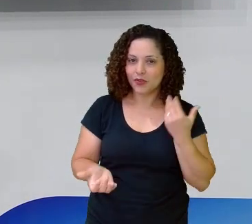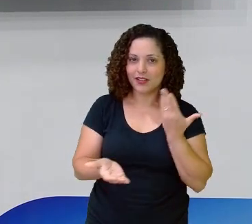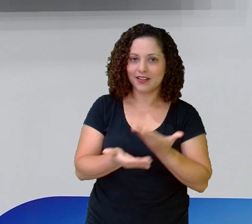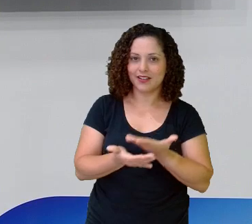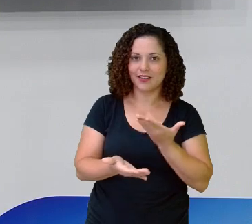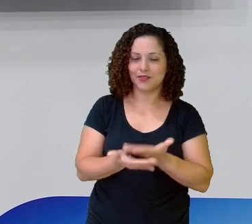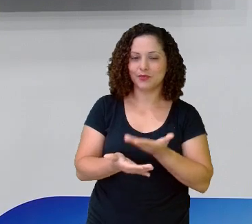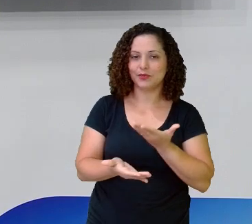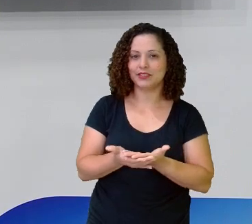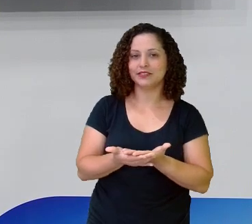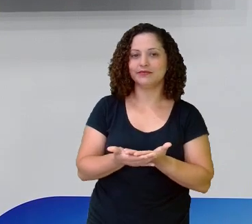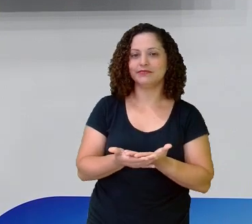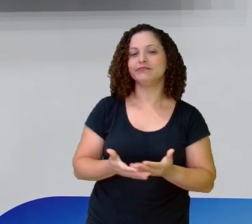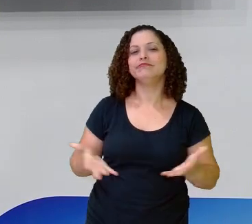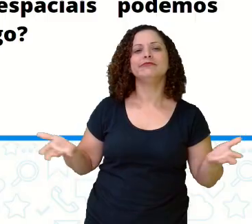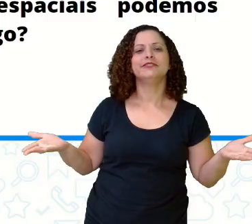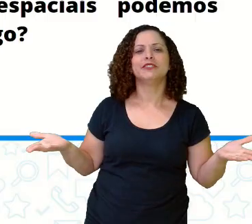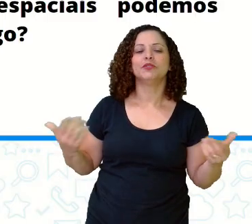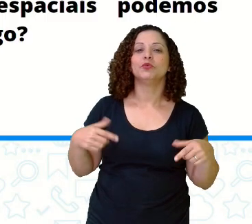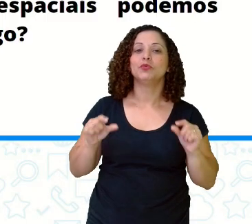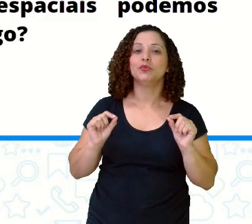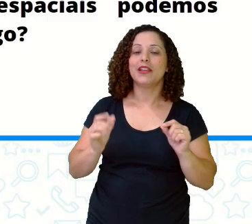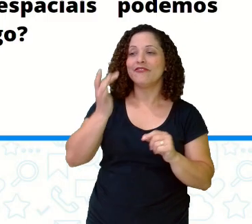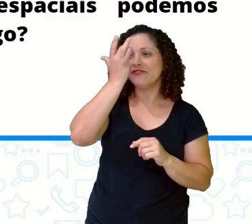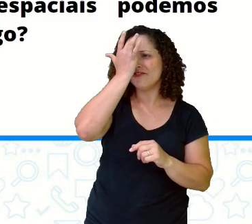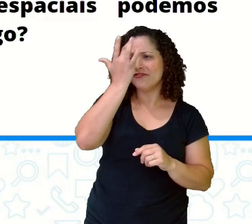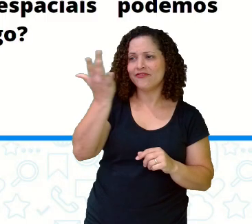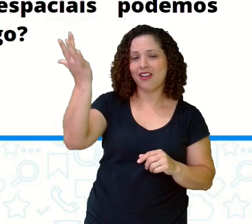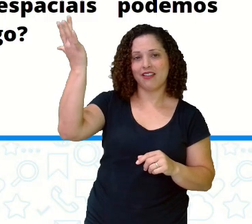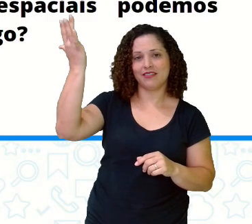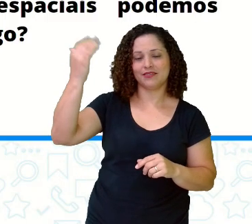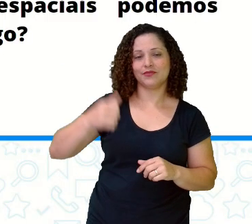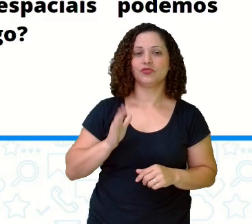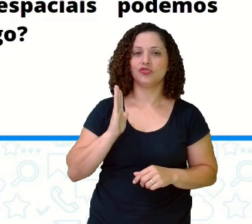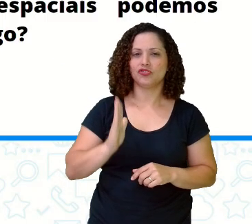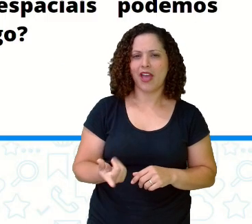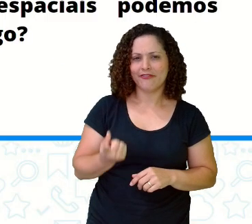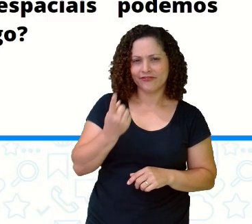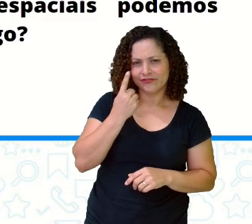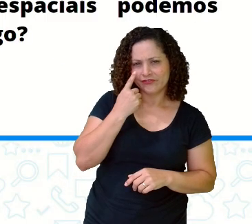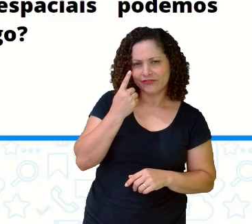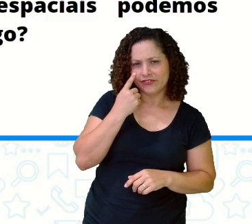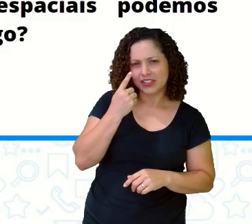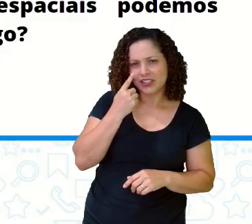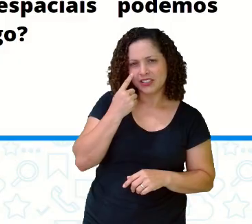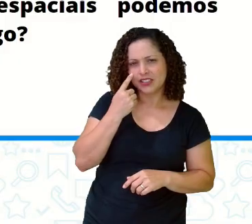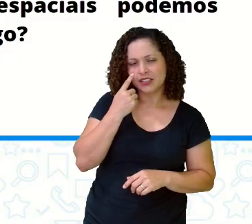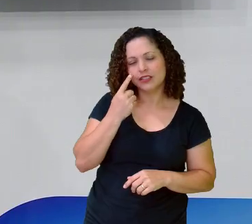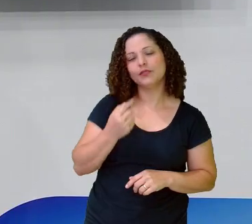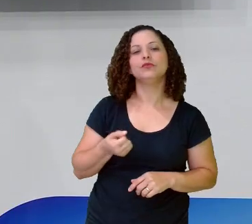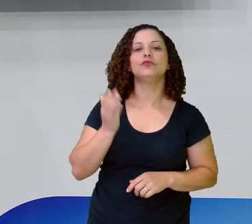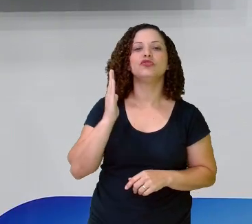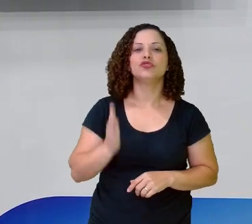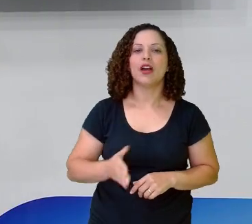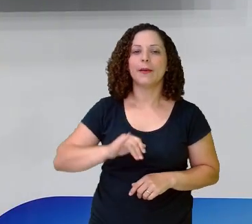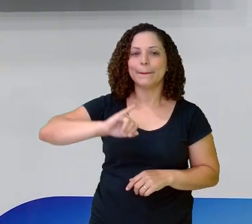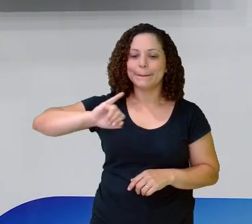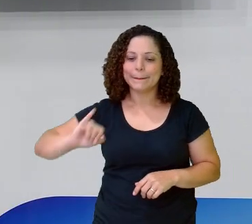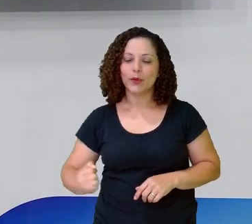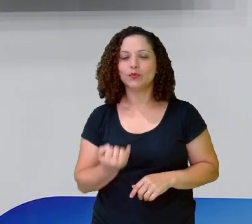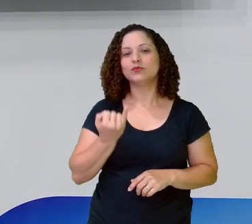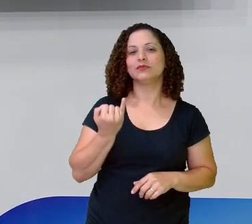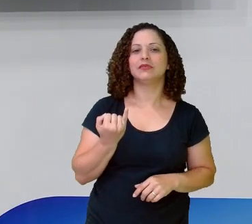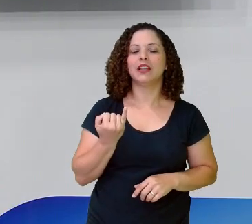nossa aula. Então, muito fácil. Já escutaram, já viram, já tiveram a